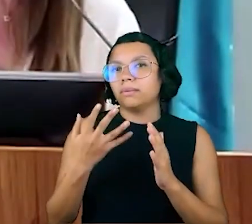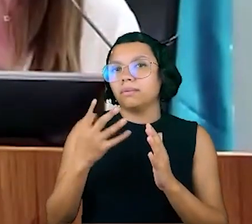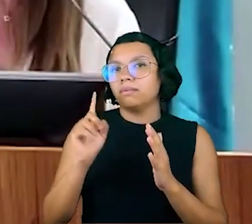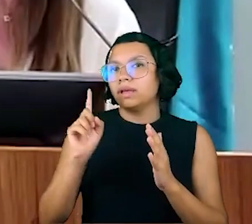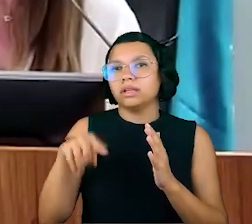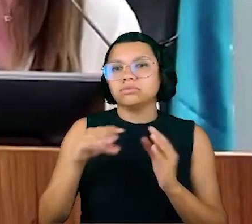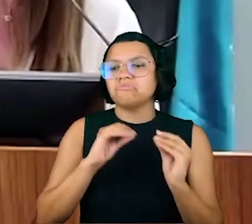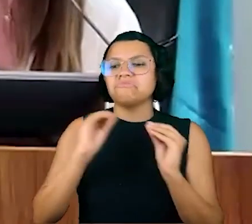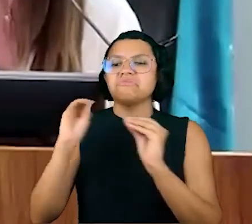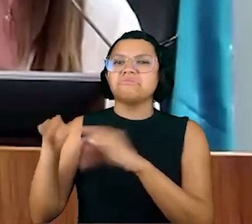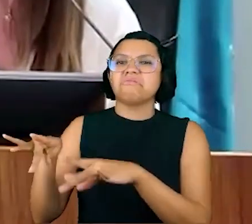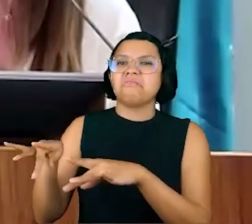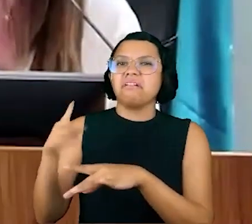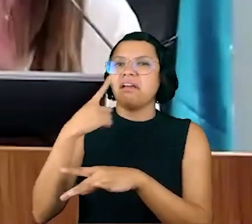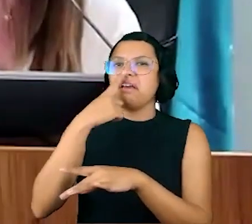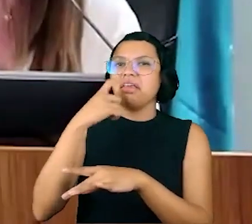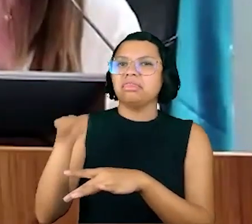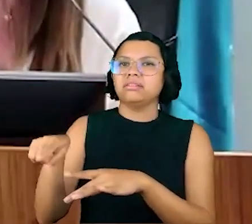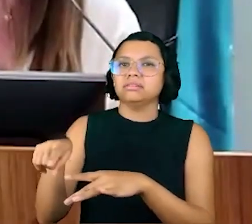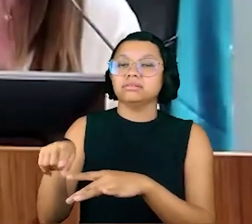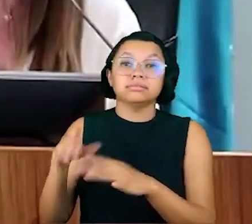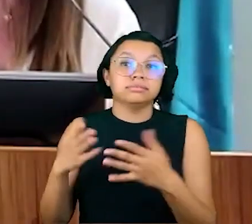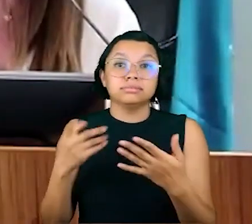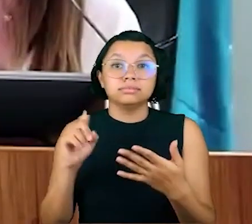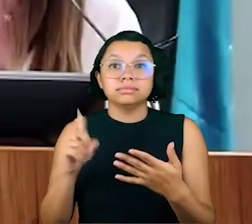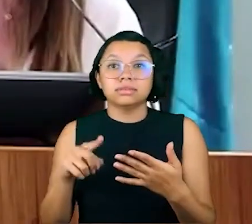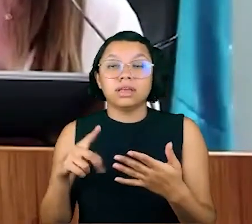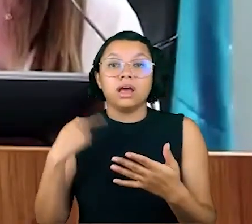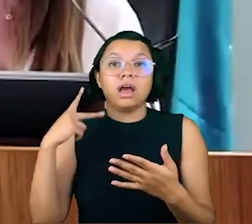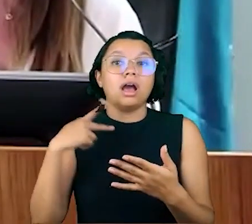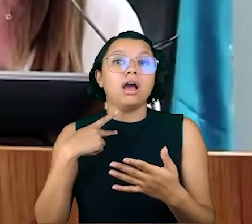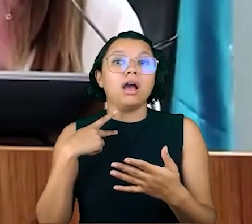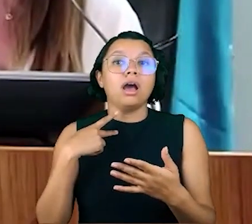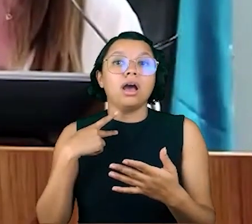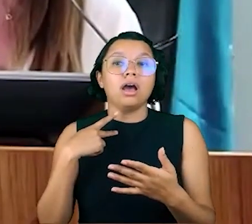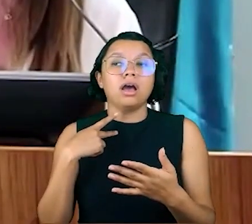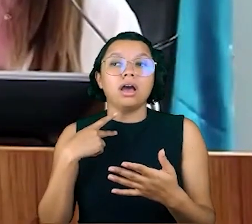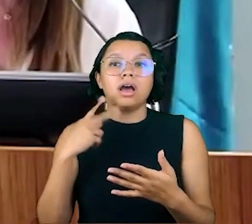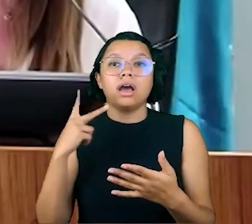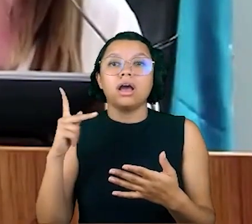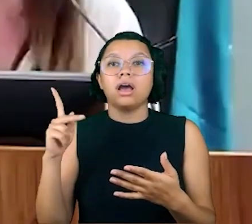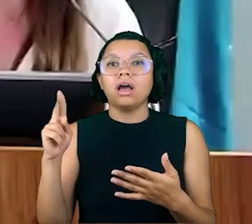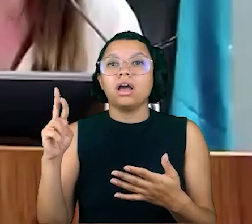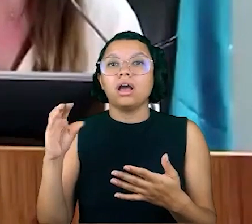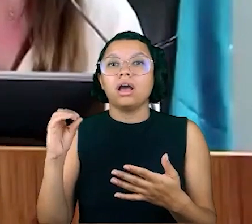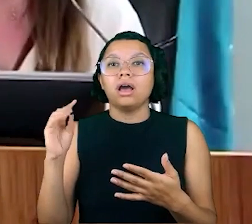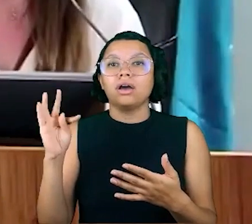significativos, eles não são jogados na lata do lixo. A Procuradoria protesta,